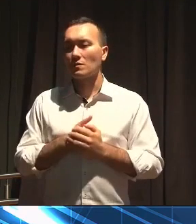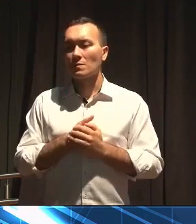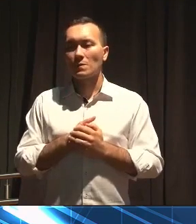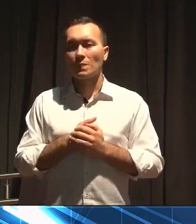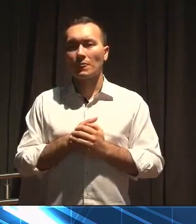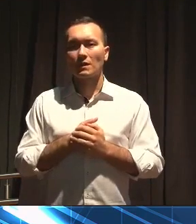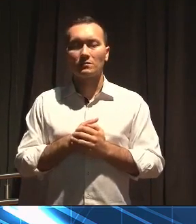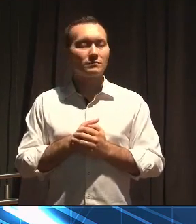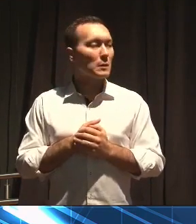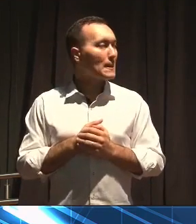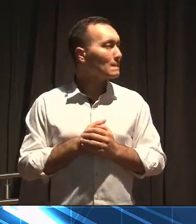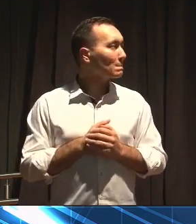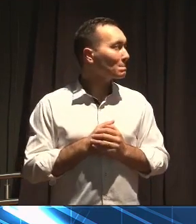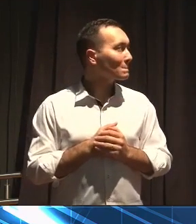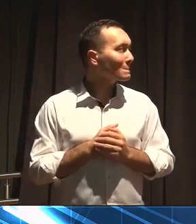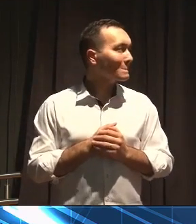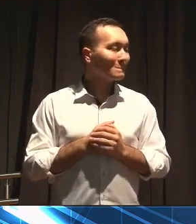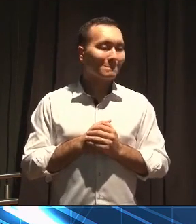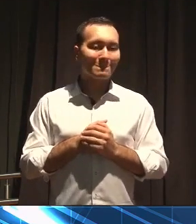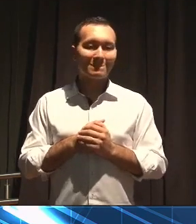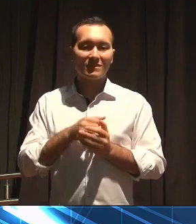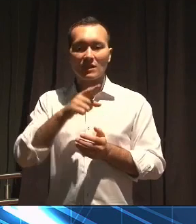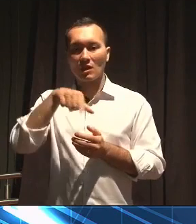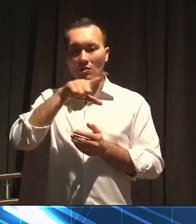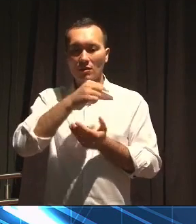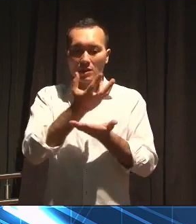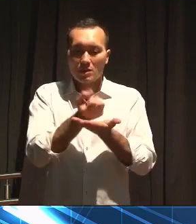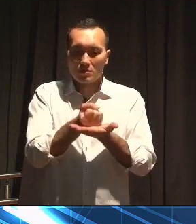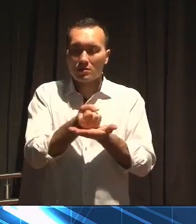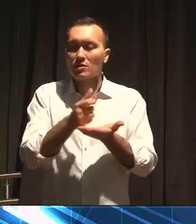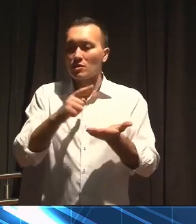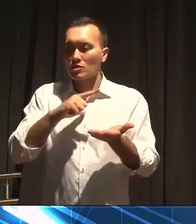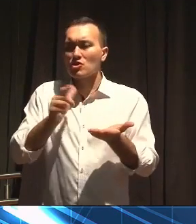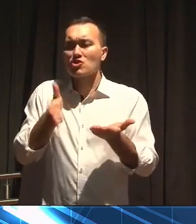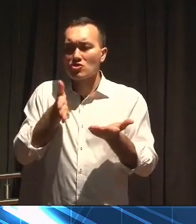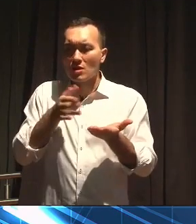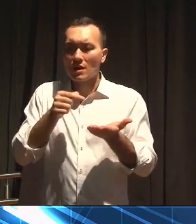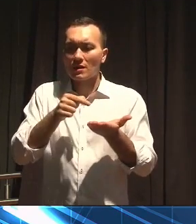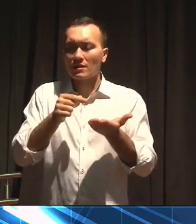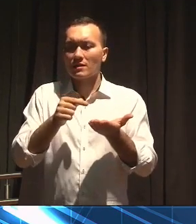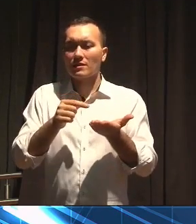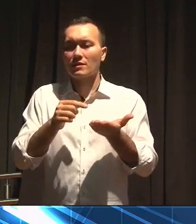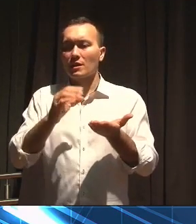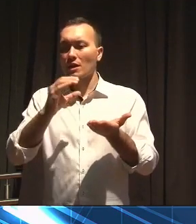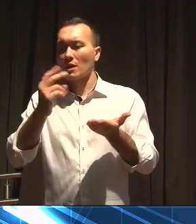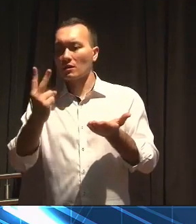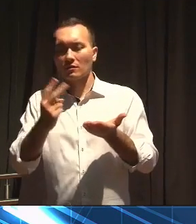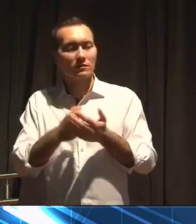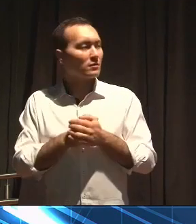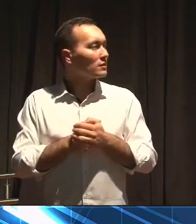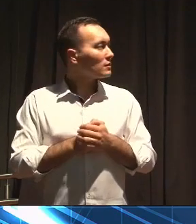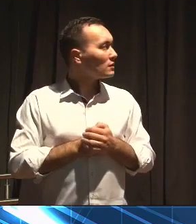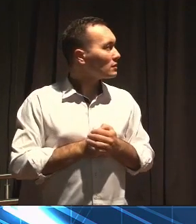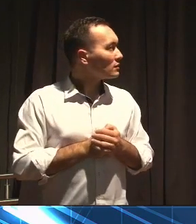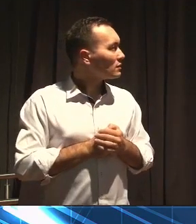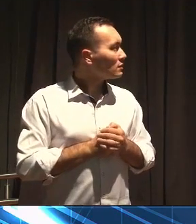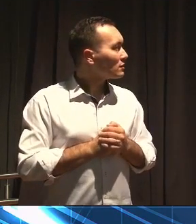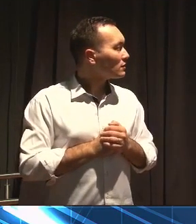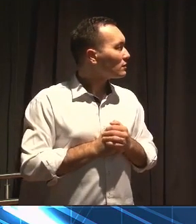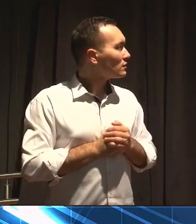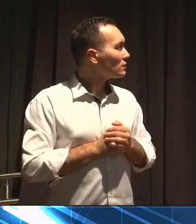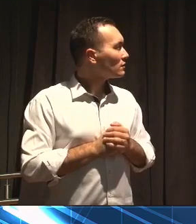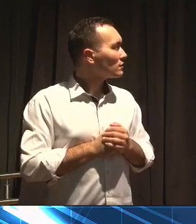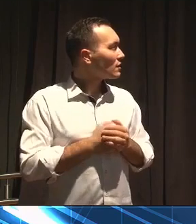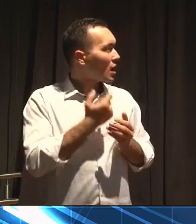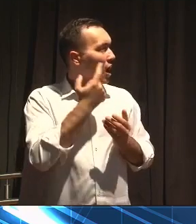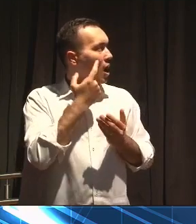Elasticsearch também, nós tínhamos ele instalado em EC2, um cluster grande, e começamos a levar para o OpenSearch. O Kubernetes também instalado em EC2,